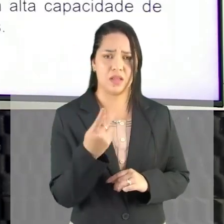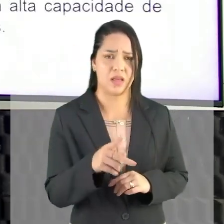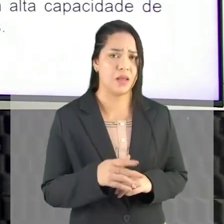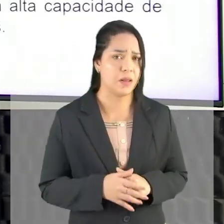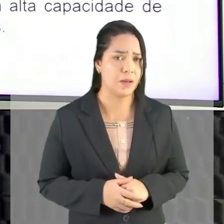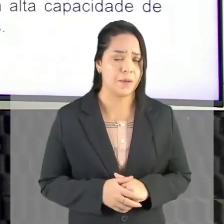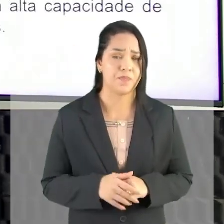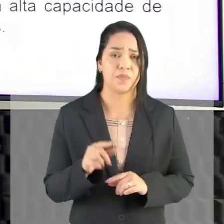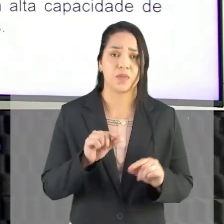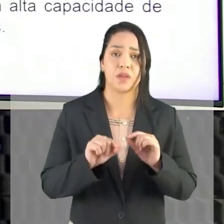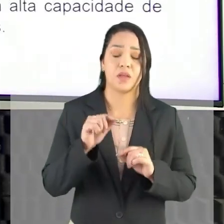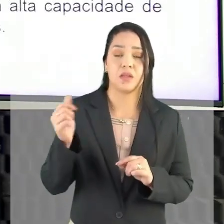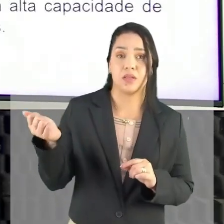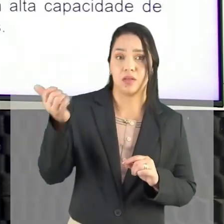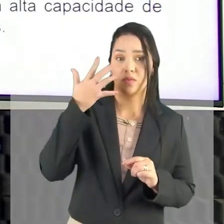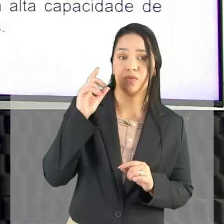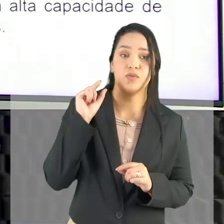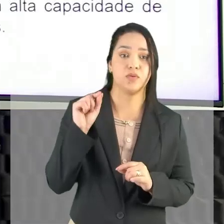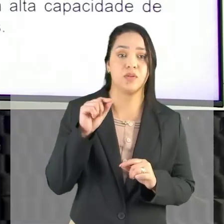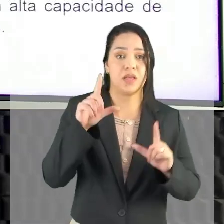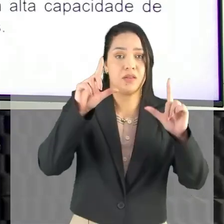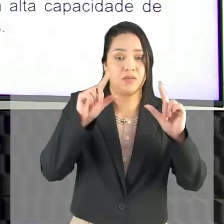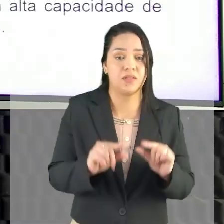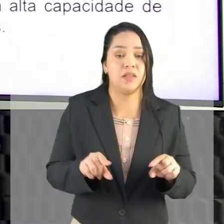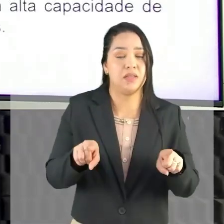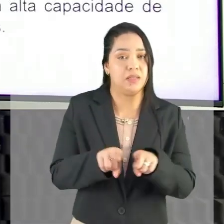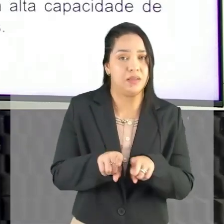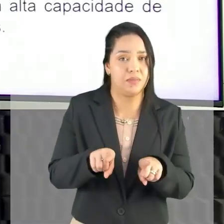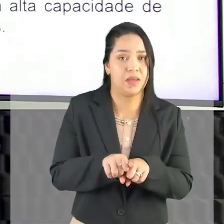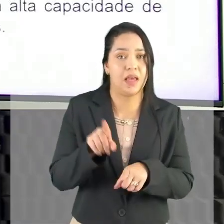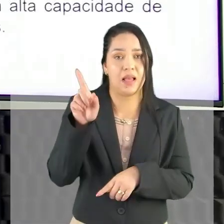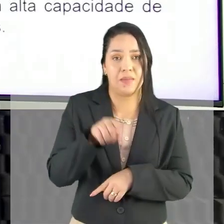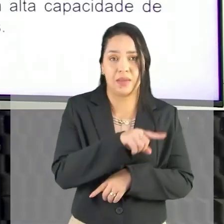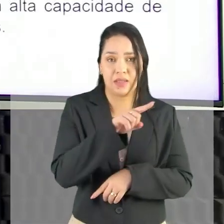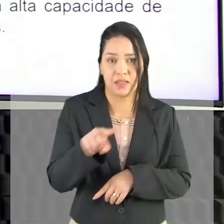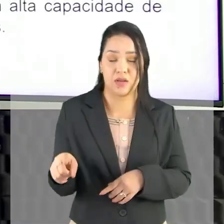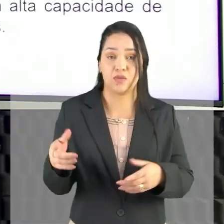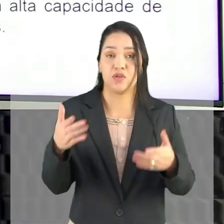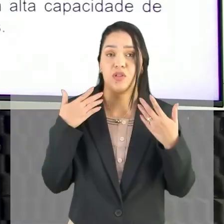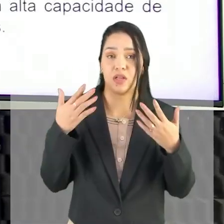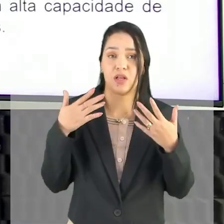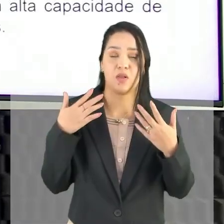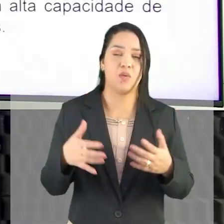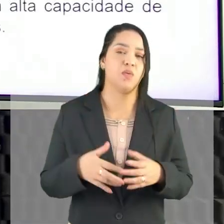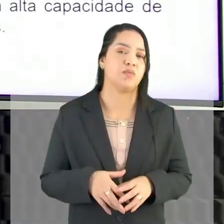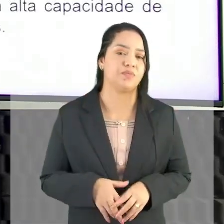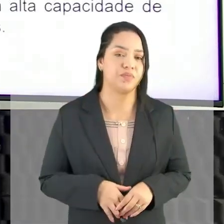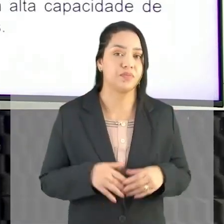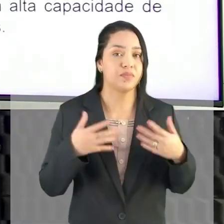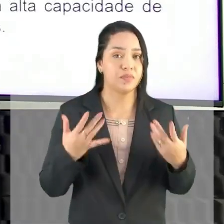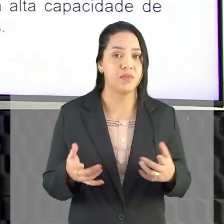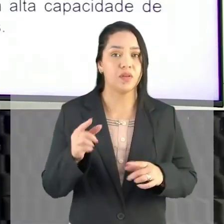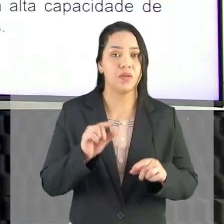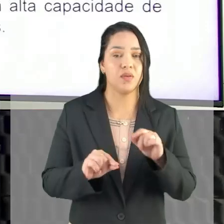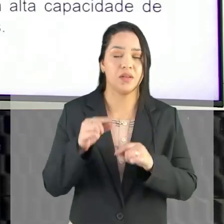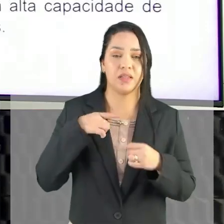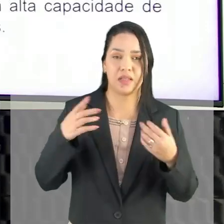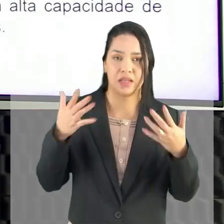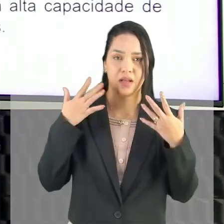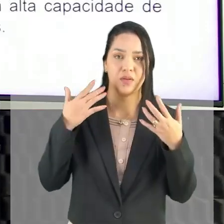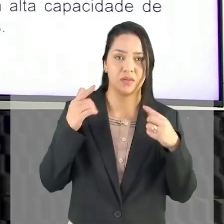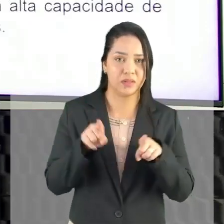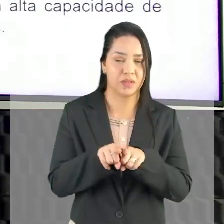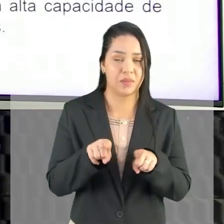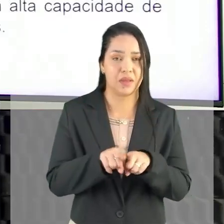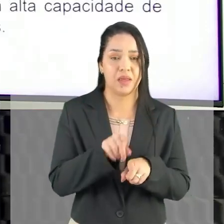Reduzir a absorção da luz significa automaticamente reduzir também a eliminação de calor, tá? Emanar calor. Isso